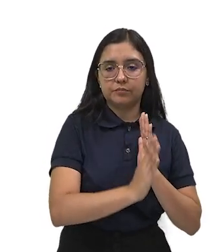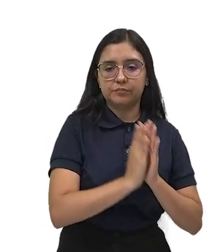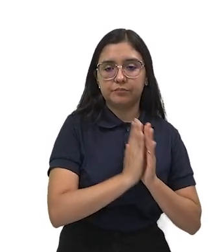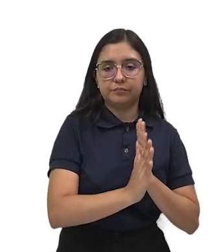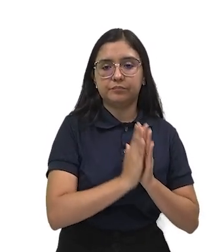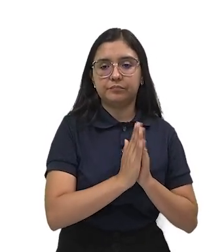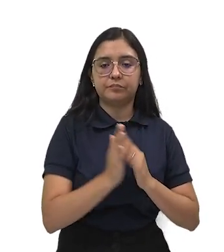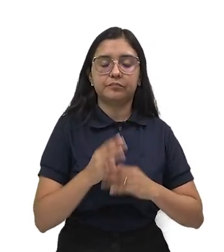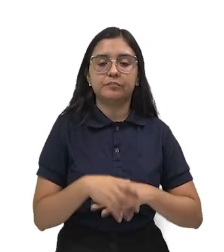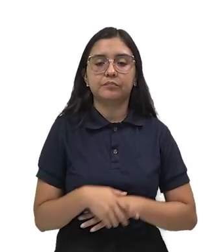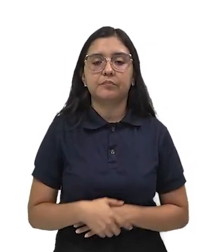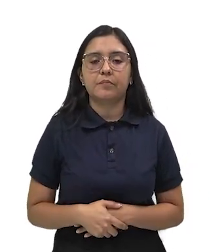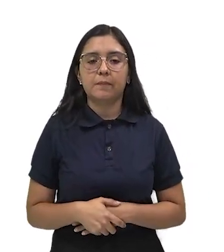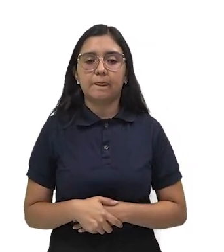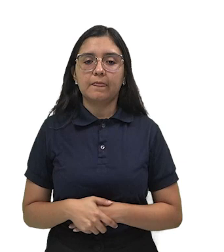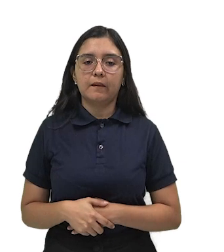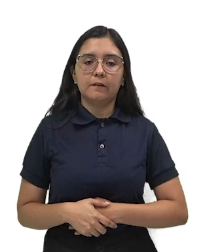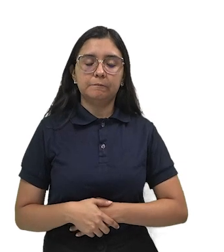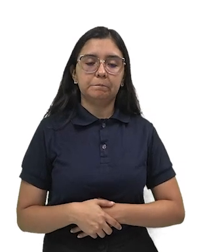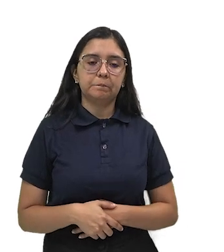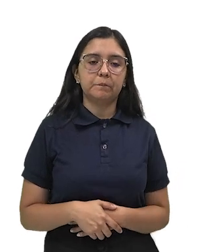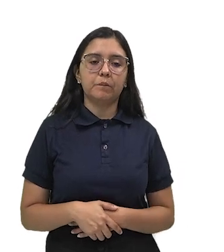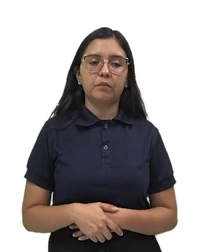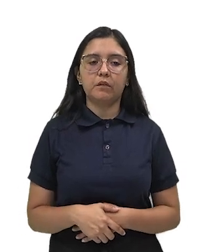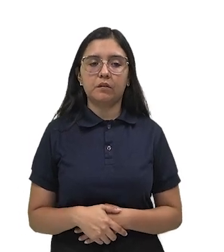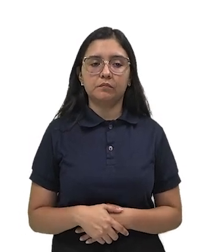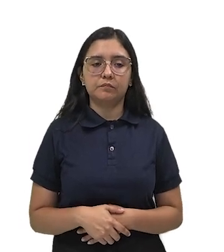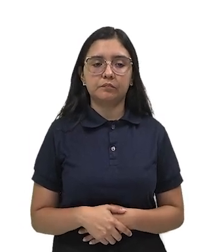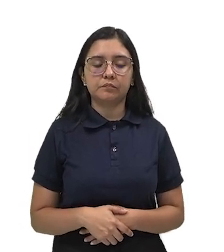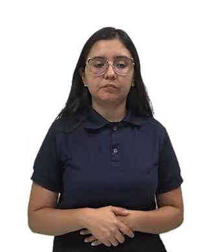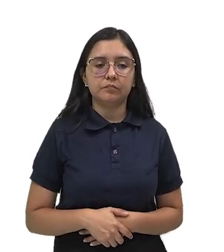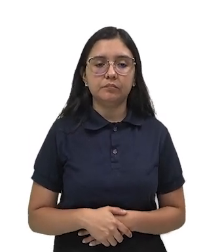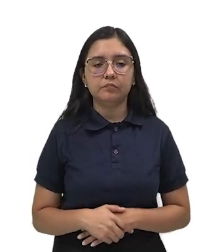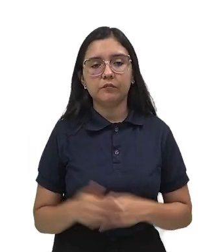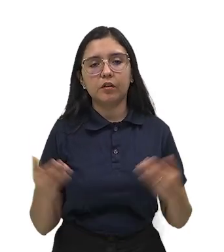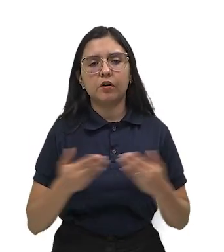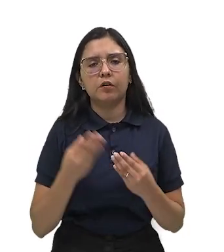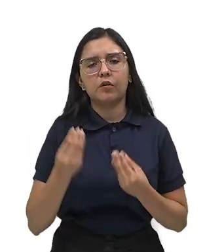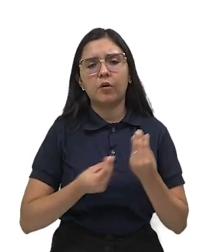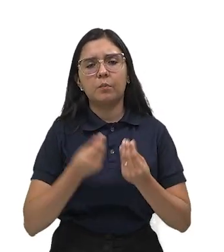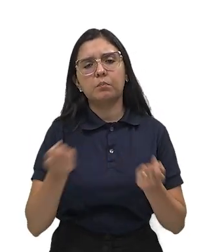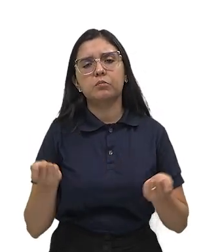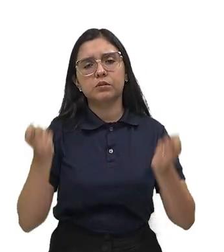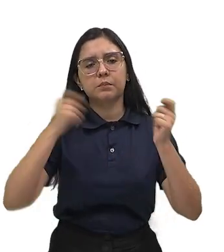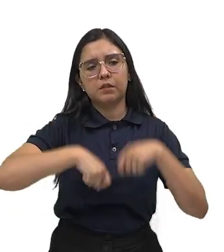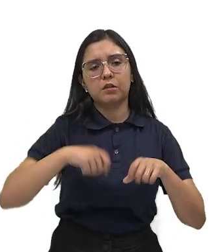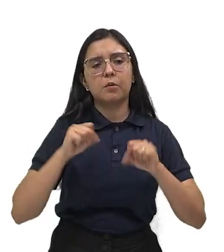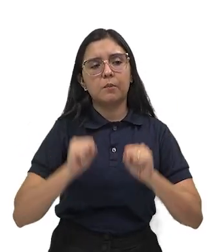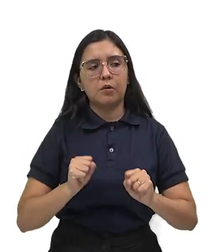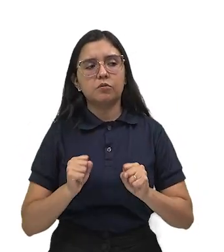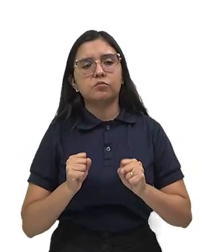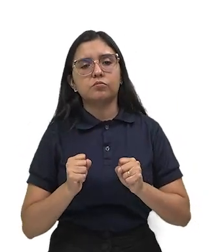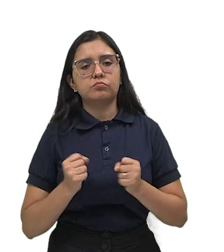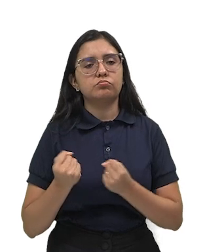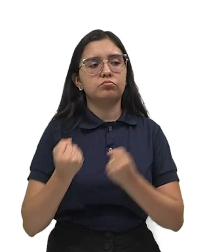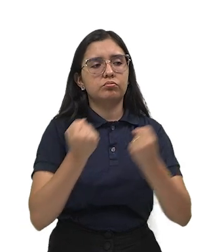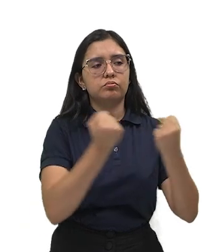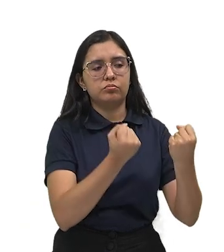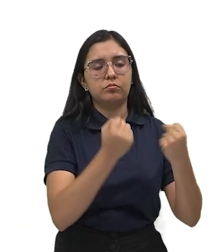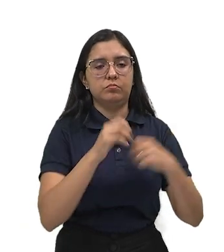cidade. Beleza? Então vamos ver os meios de transporte que eu tenho. Olha, eu posso ir